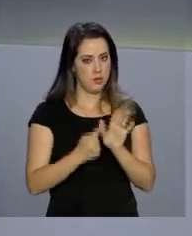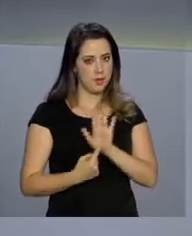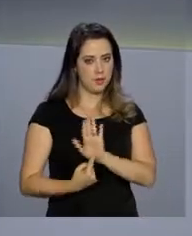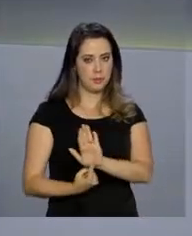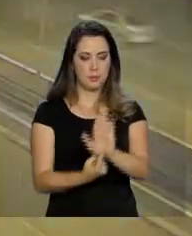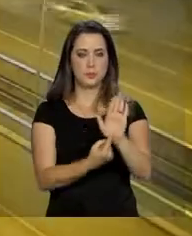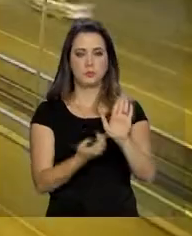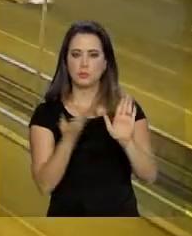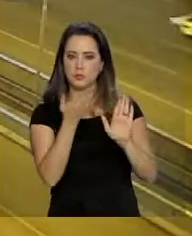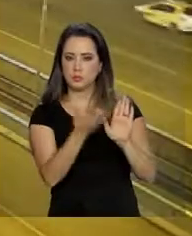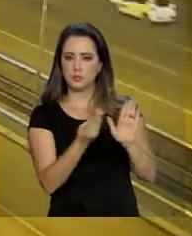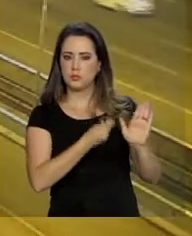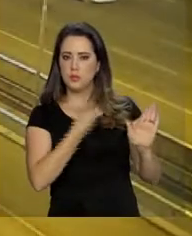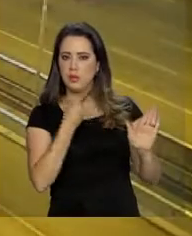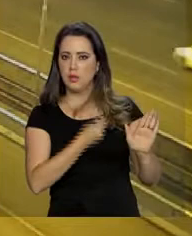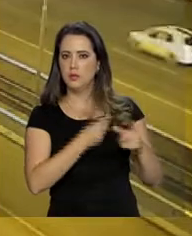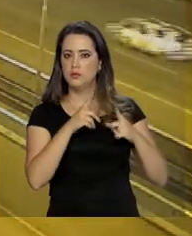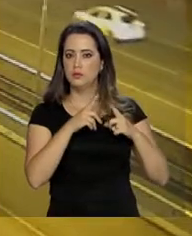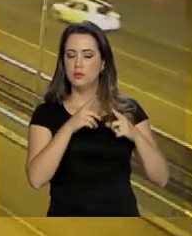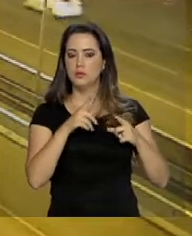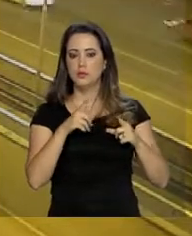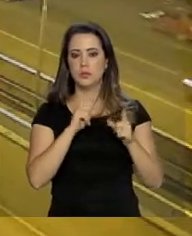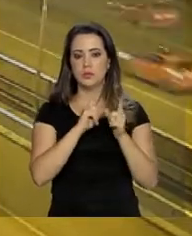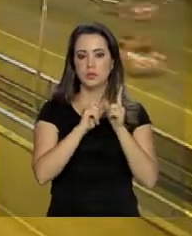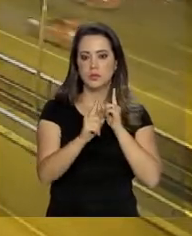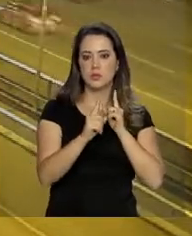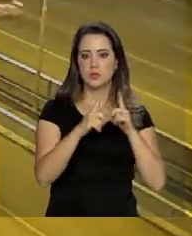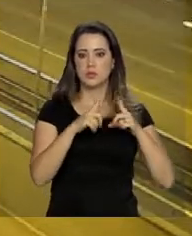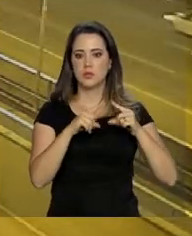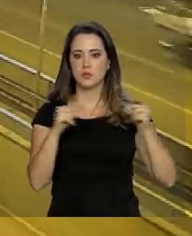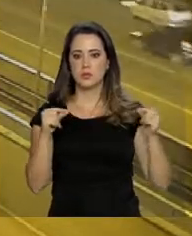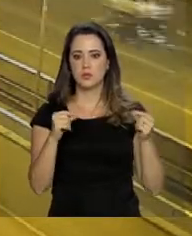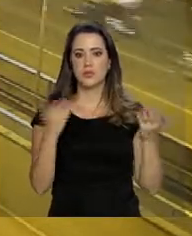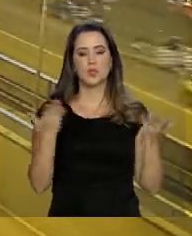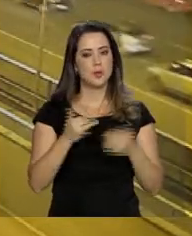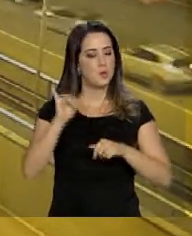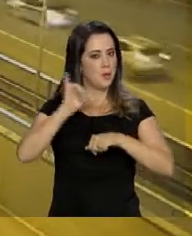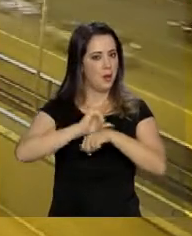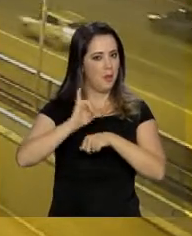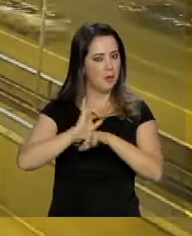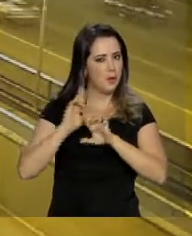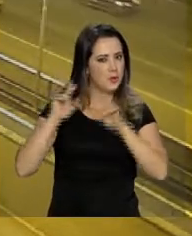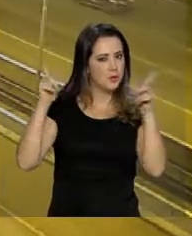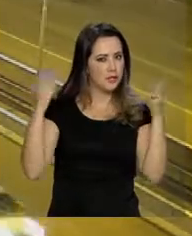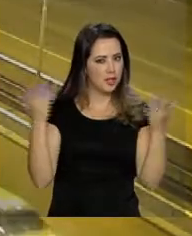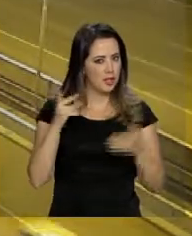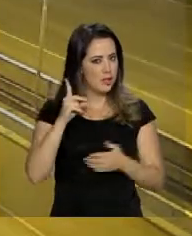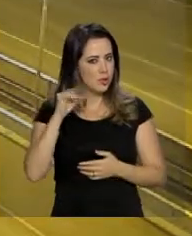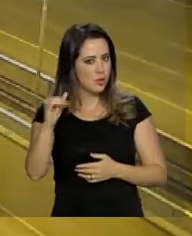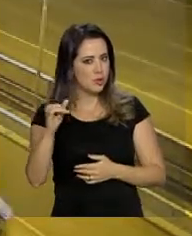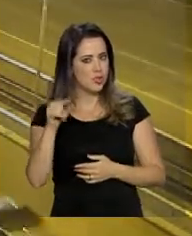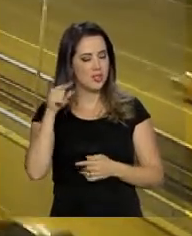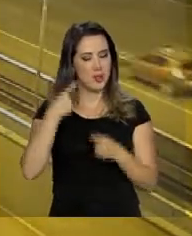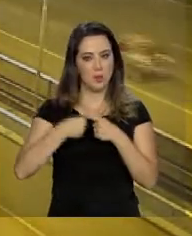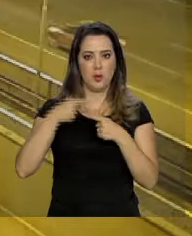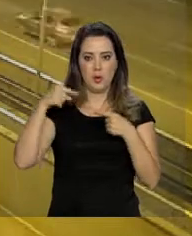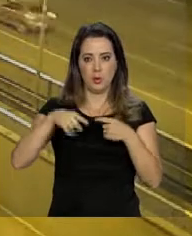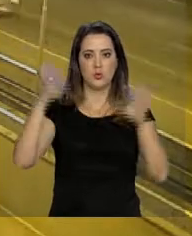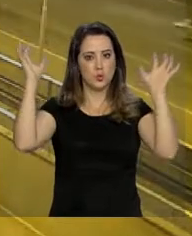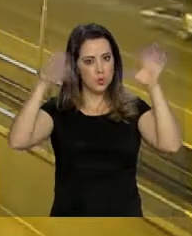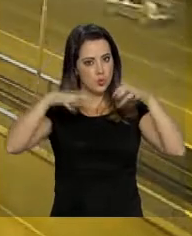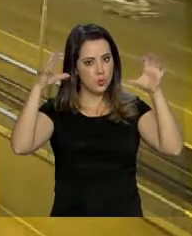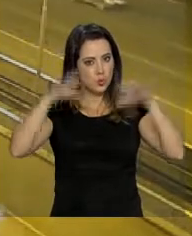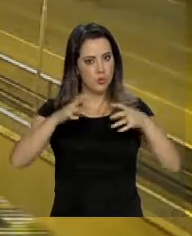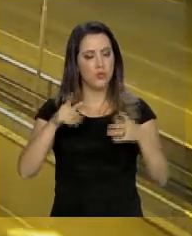imagens ao vivo do trânsito de brasília a capital federal teve um dia típico para o mês de agosto que normalmente é marcado pela seca